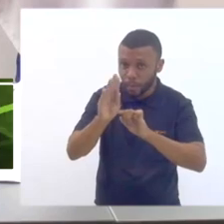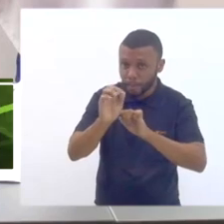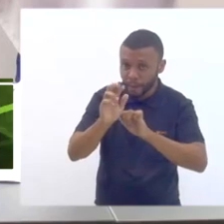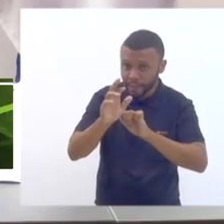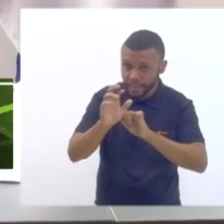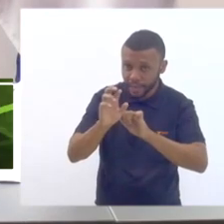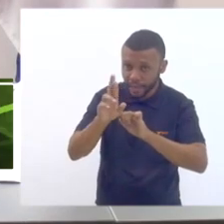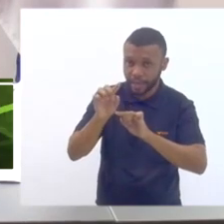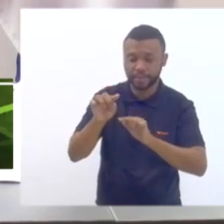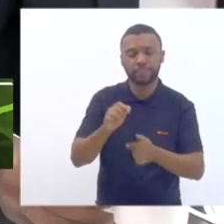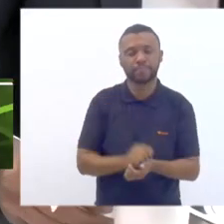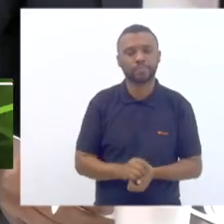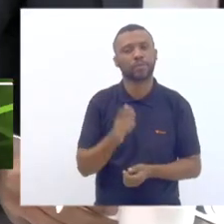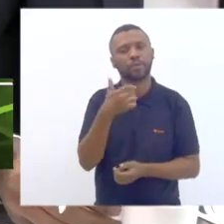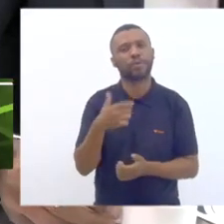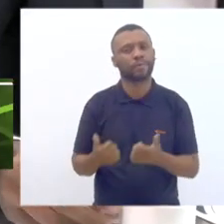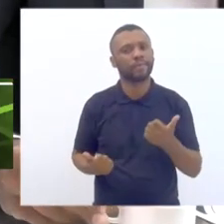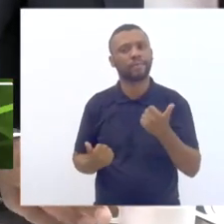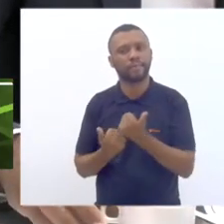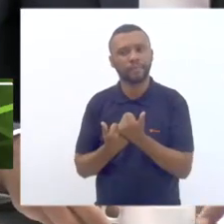presidente.